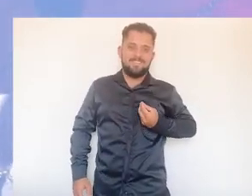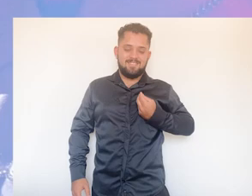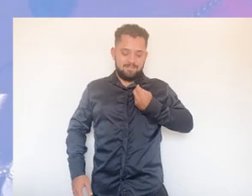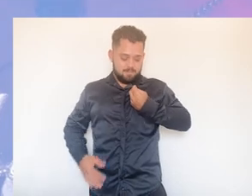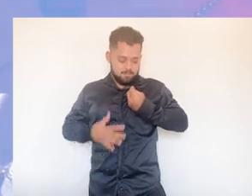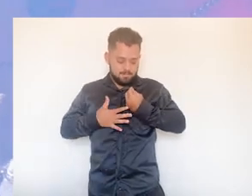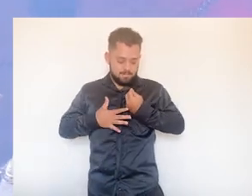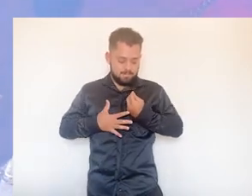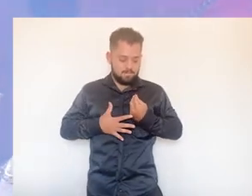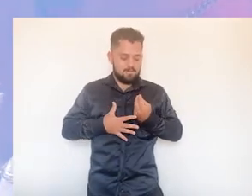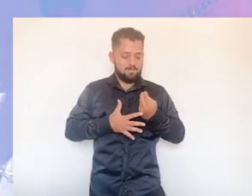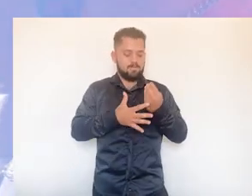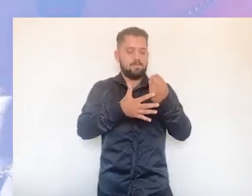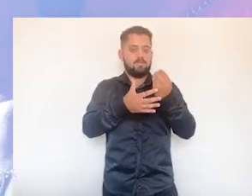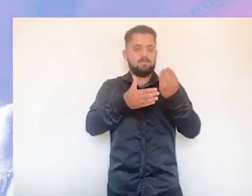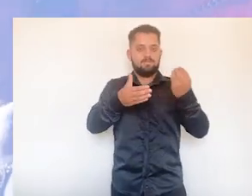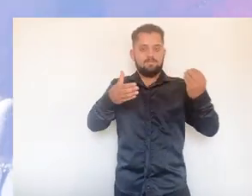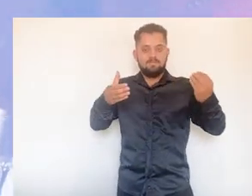componente,